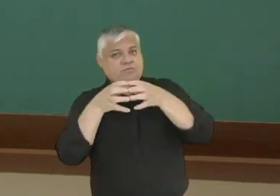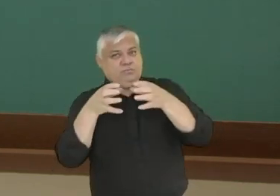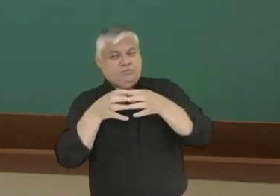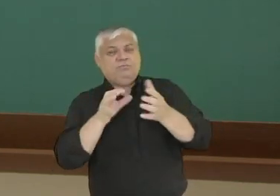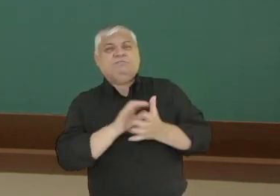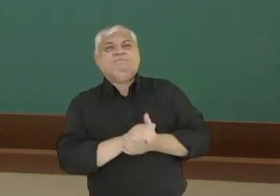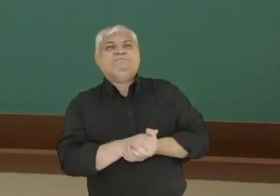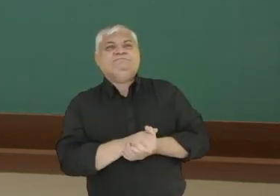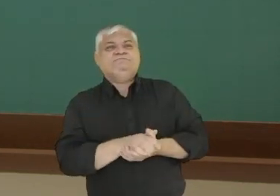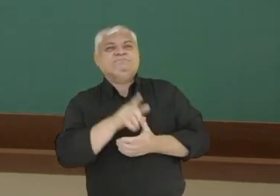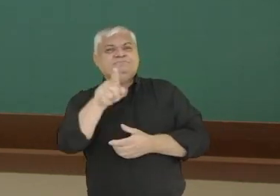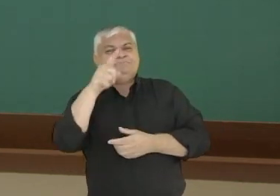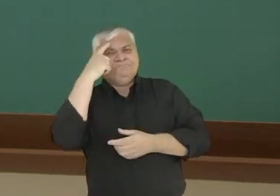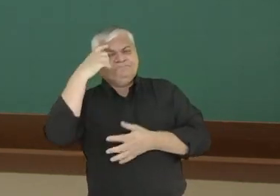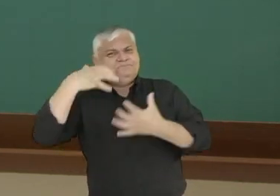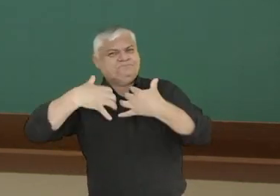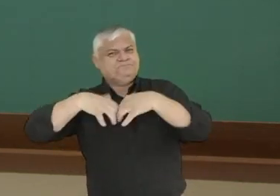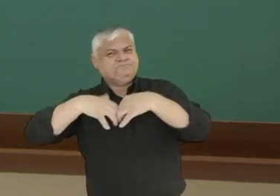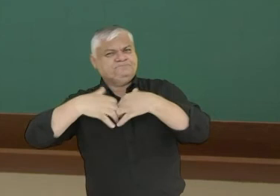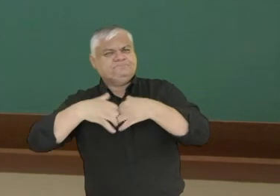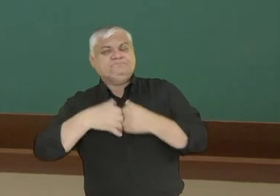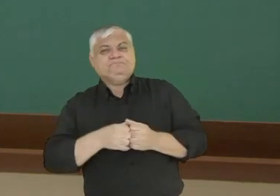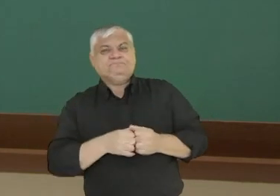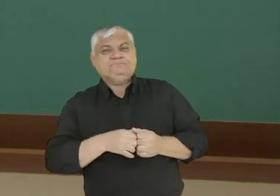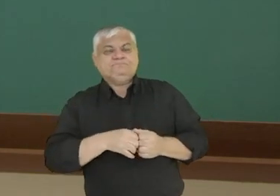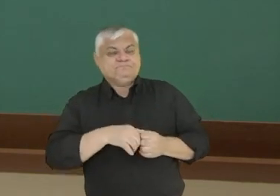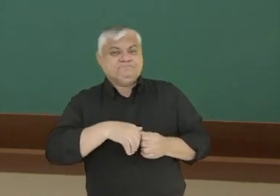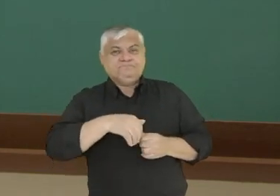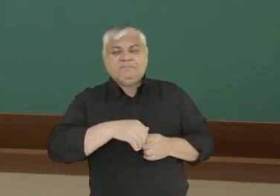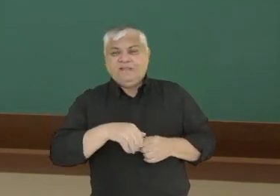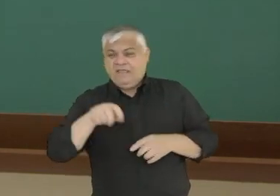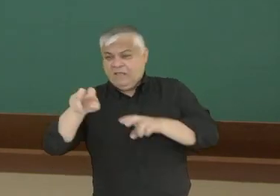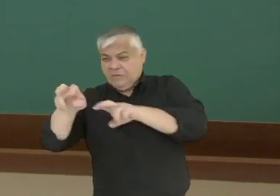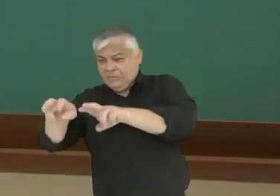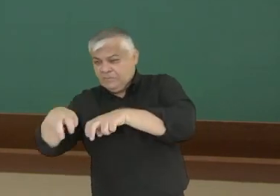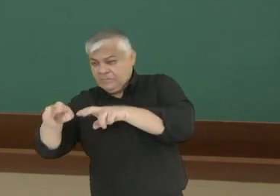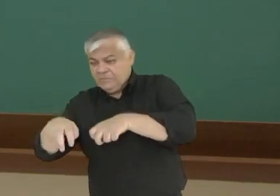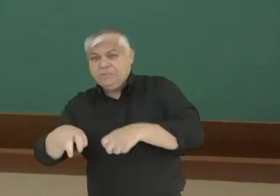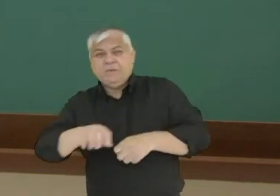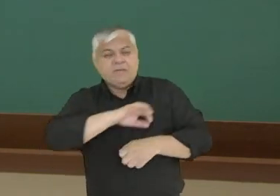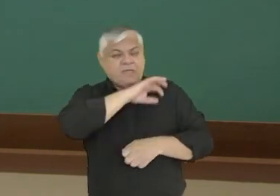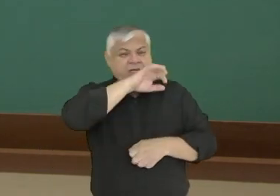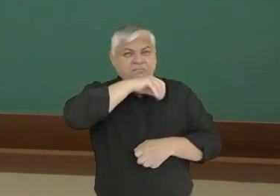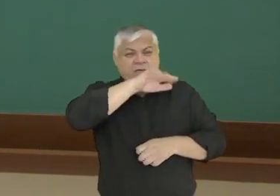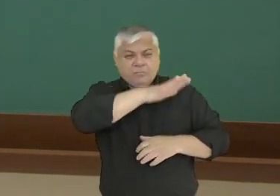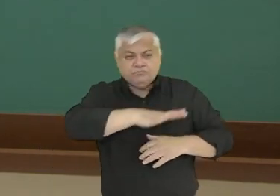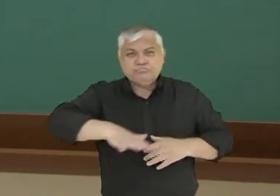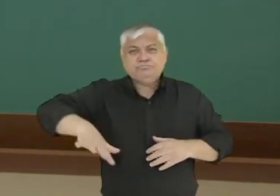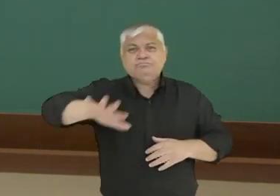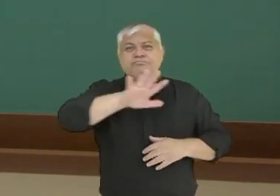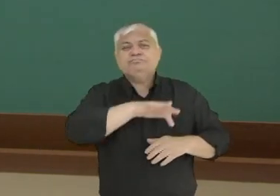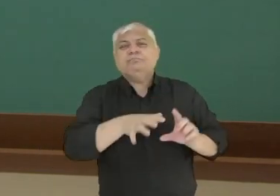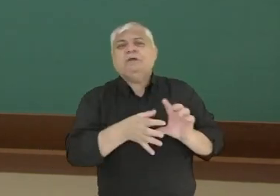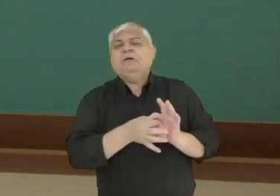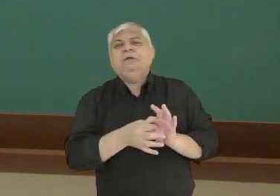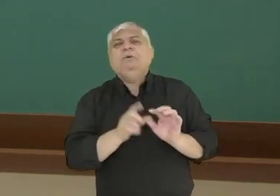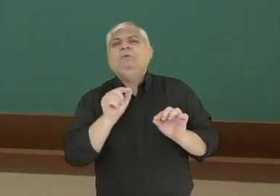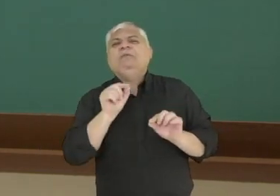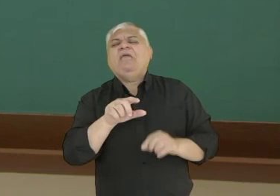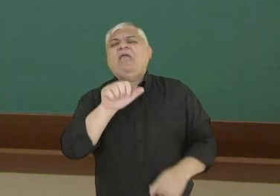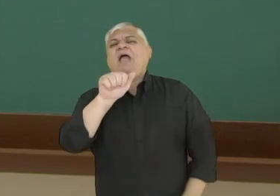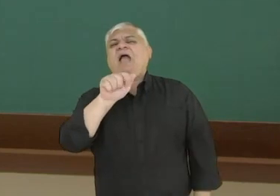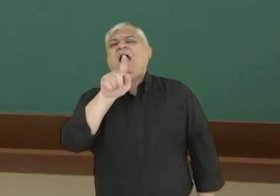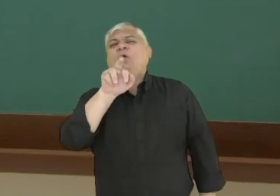para vocês pensarem né agropecuária um conjunto de atividades desenvolvidas no espaço rural Quais são as suas atividades